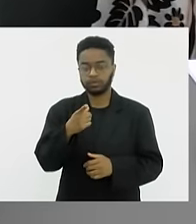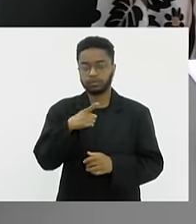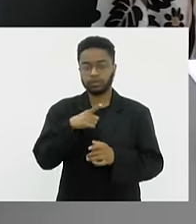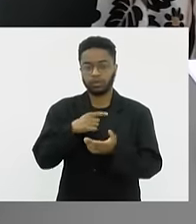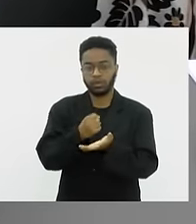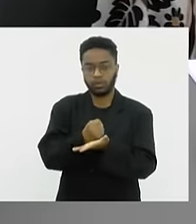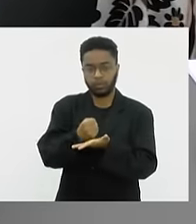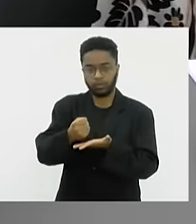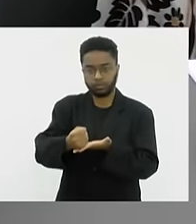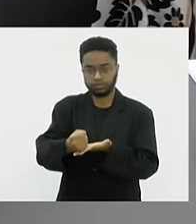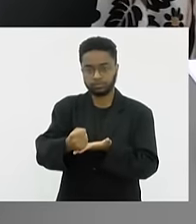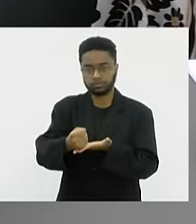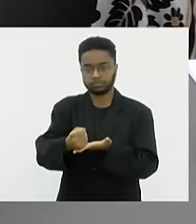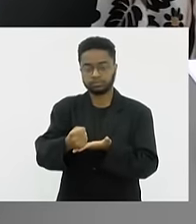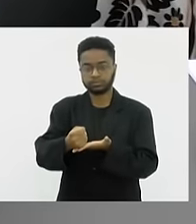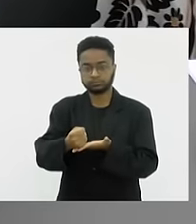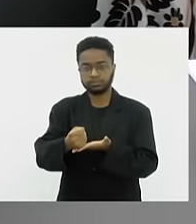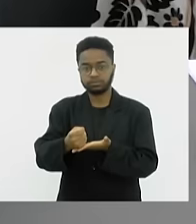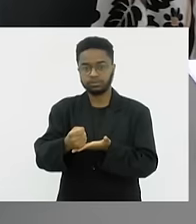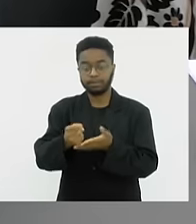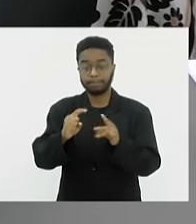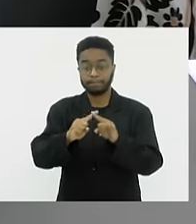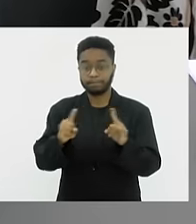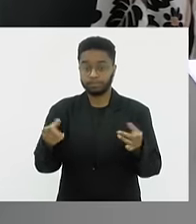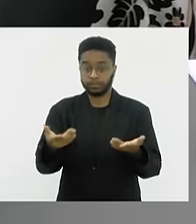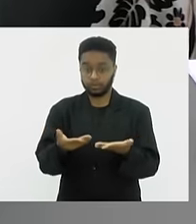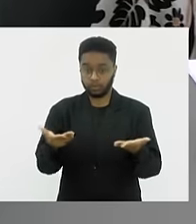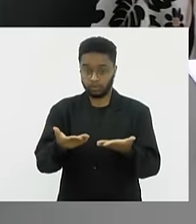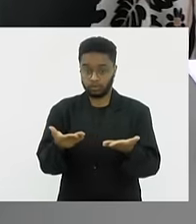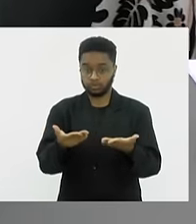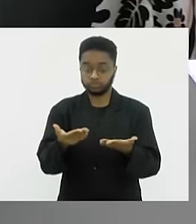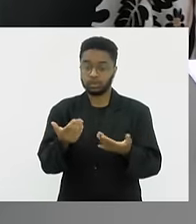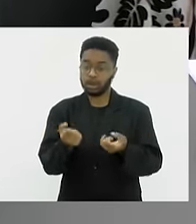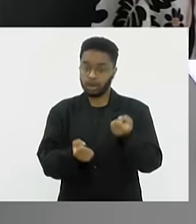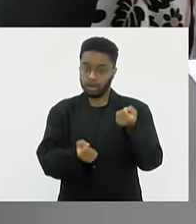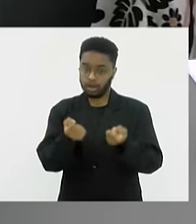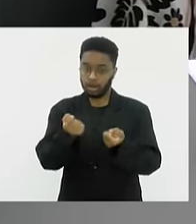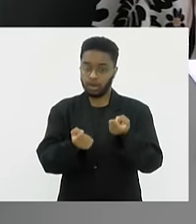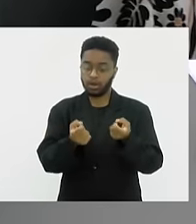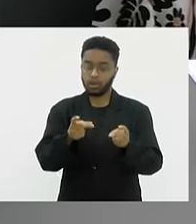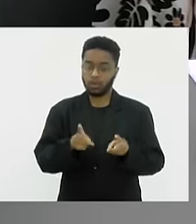mesma coisa, presidente. Sim, deputado. Mas hoje os carros permanecem